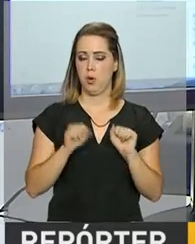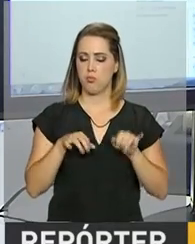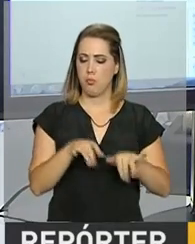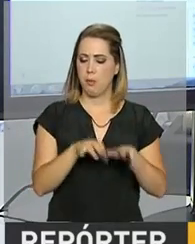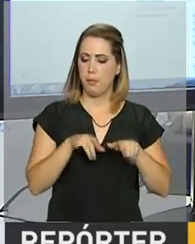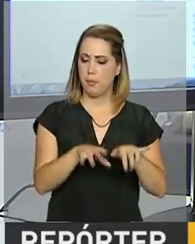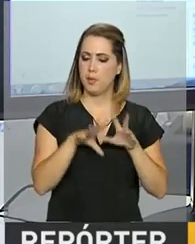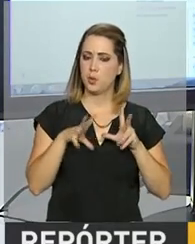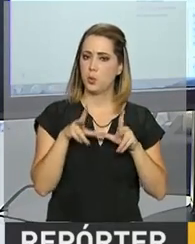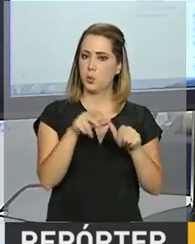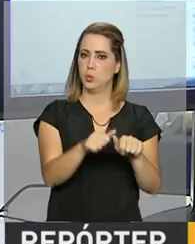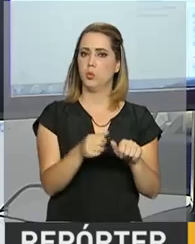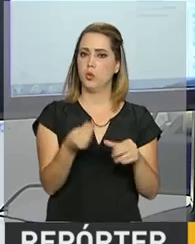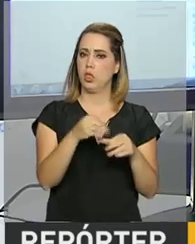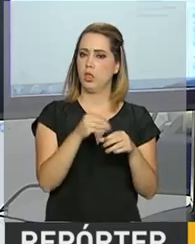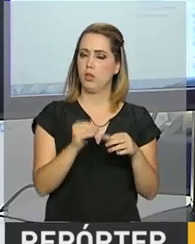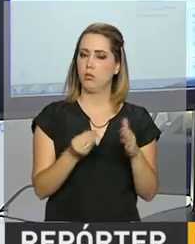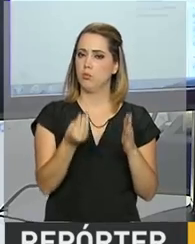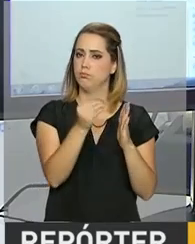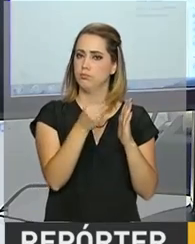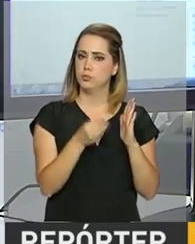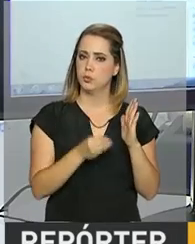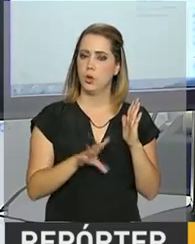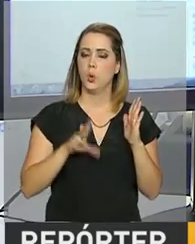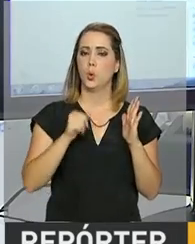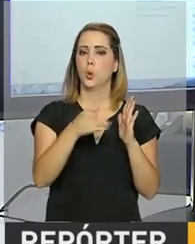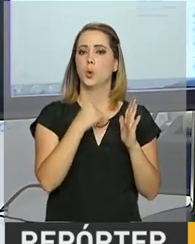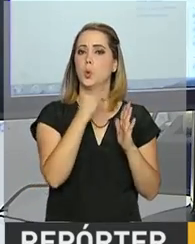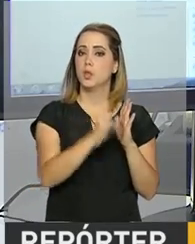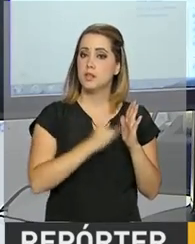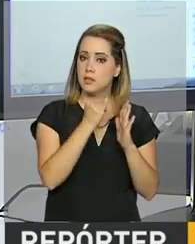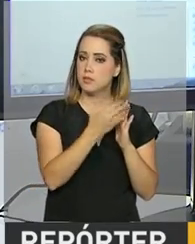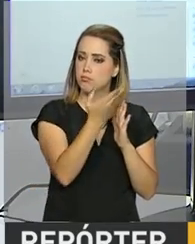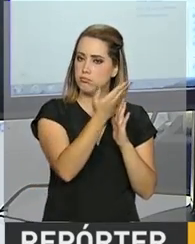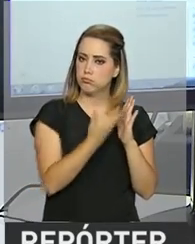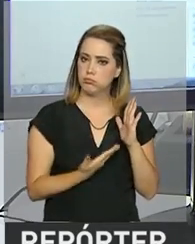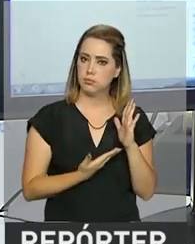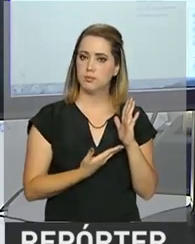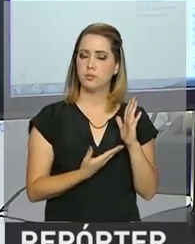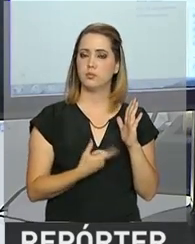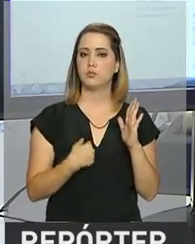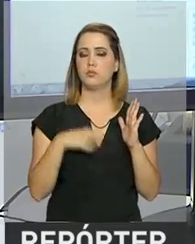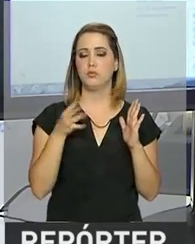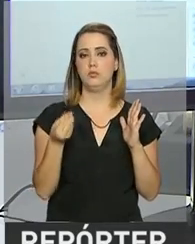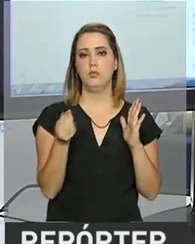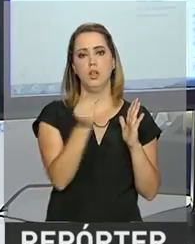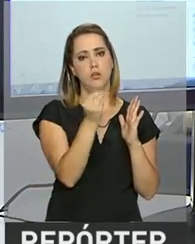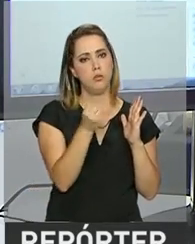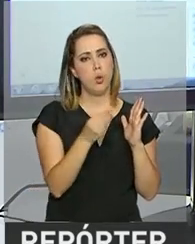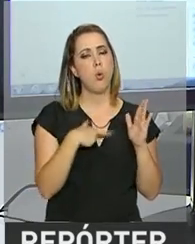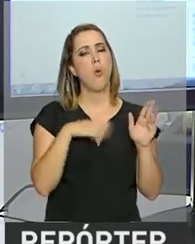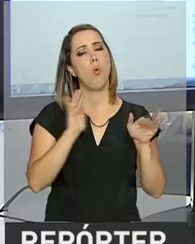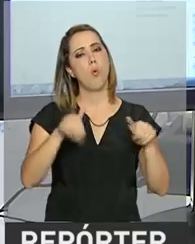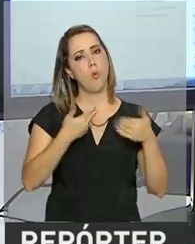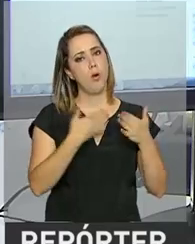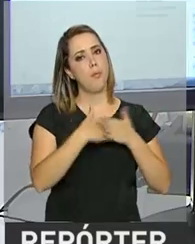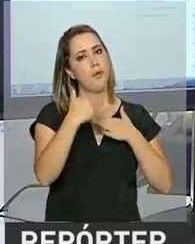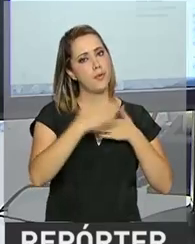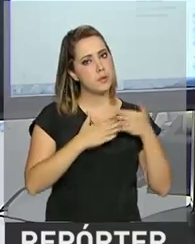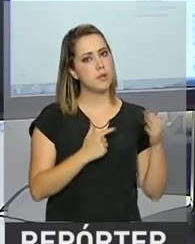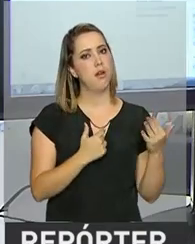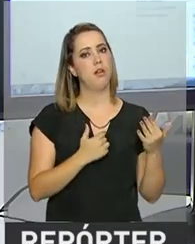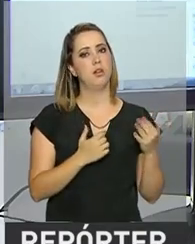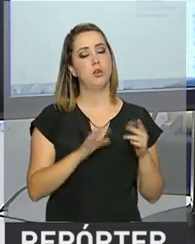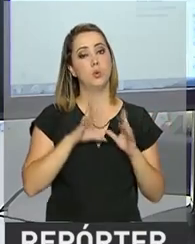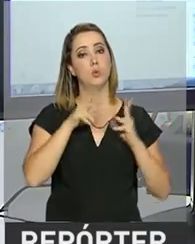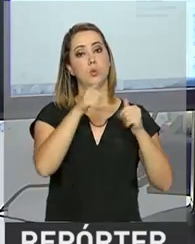cadastro e dentro desse cadastro ele vai colocar as informações pessoais, as informações profissionais e também